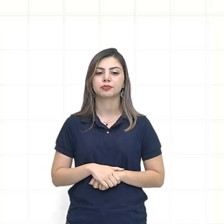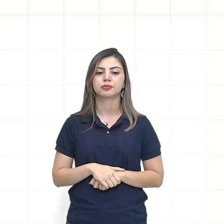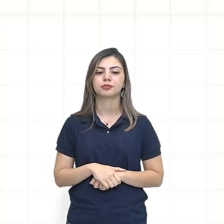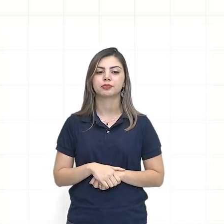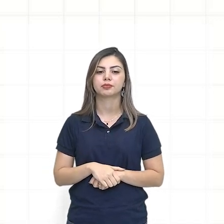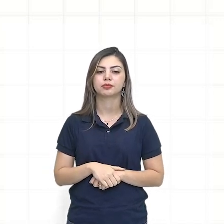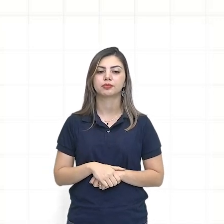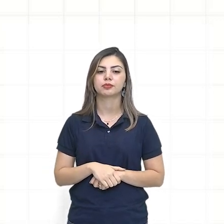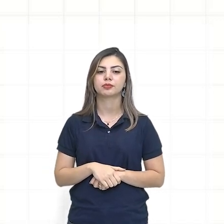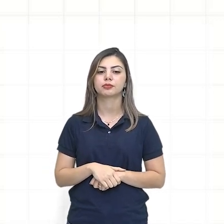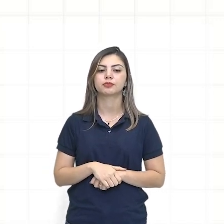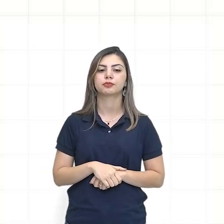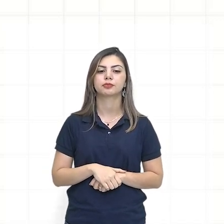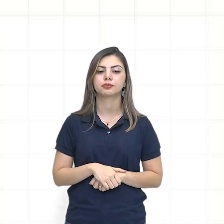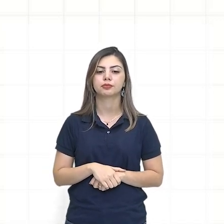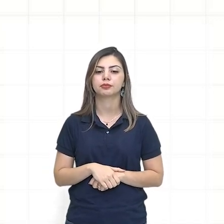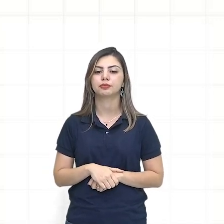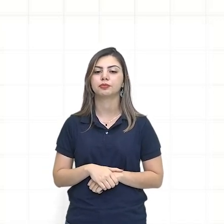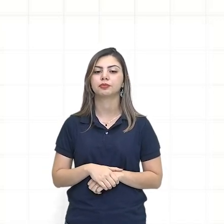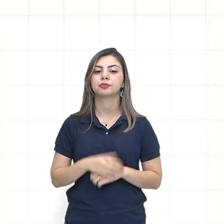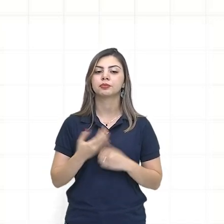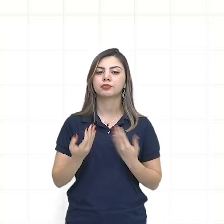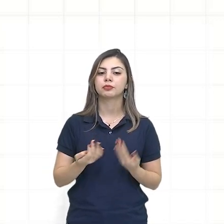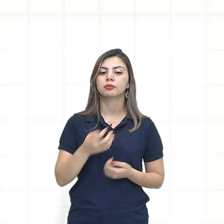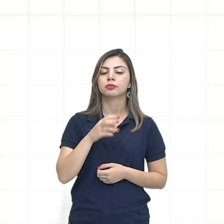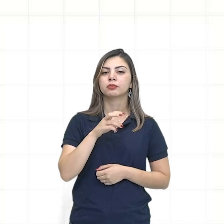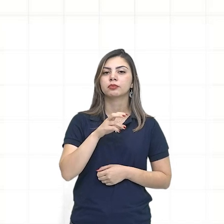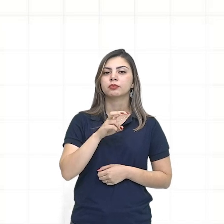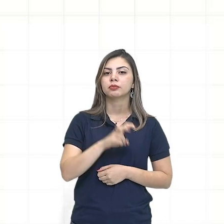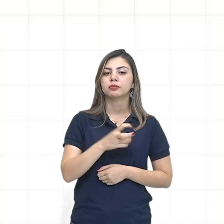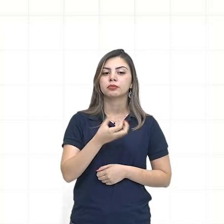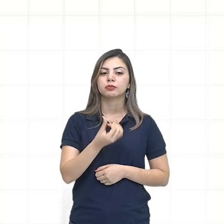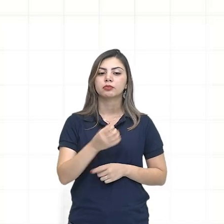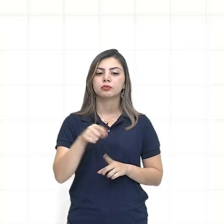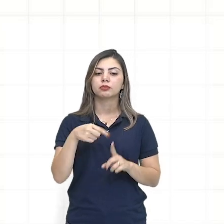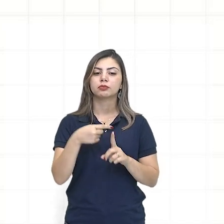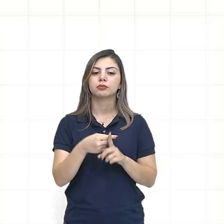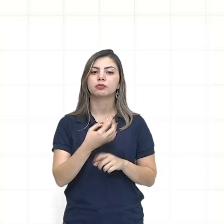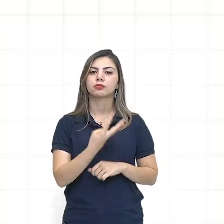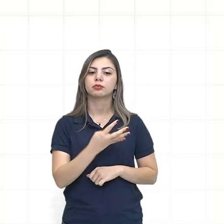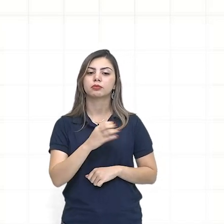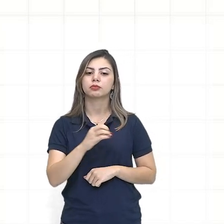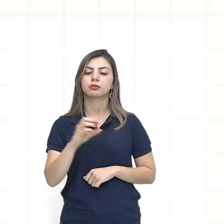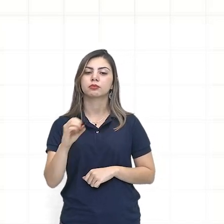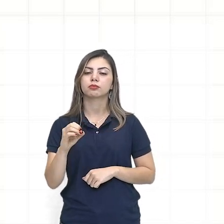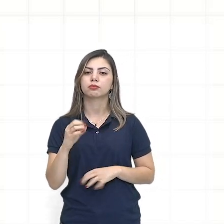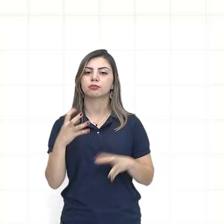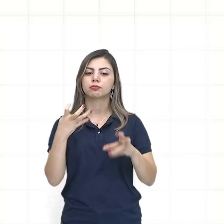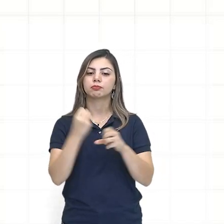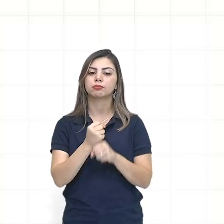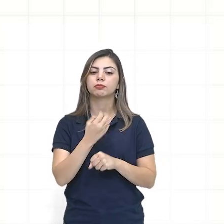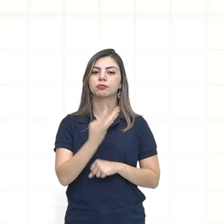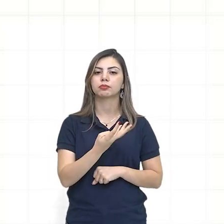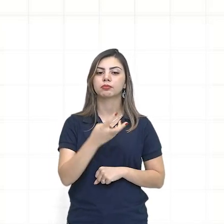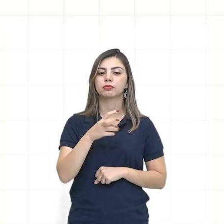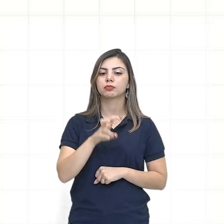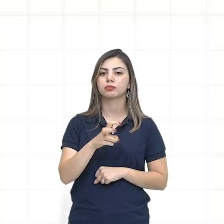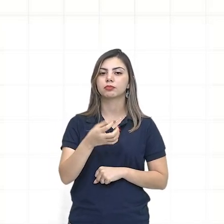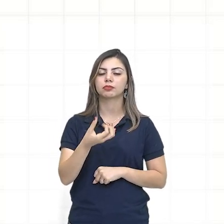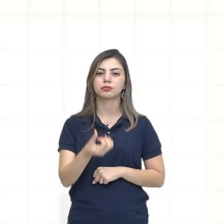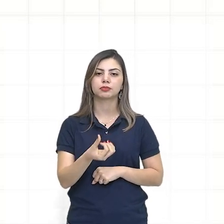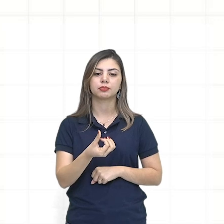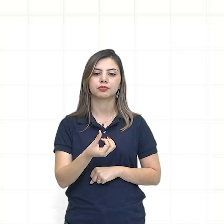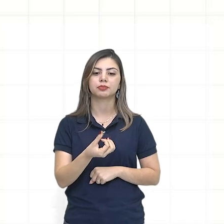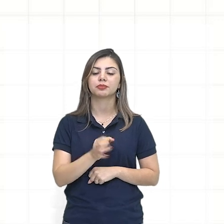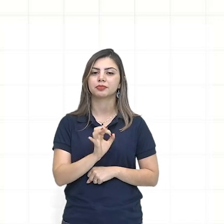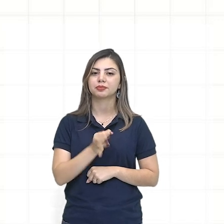né? Então nós teríamos aqui, ó, 56 mais 400 igual a